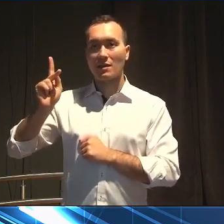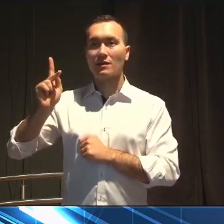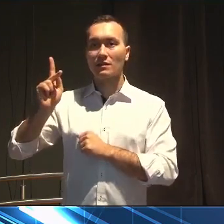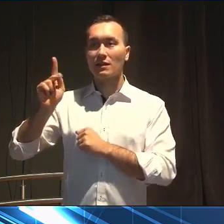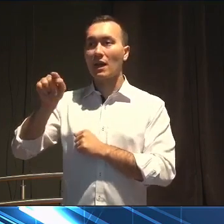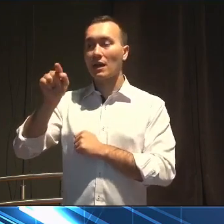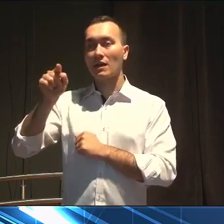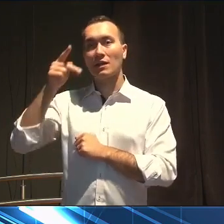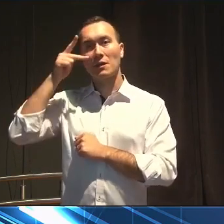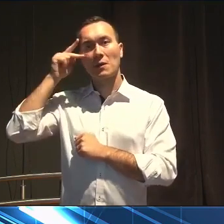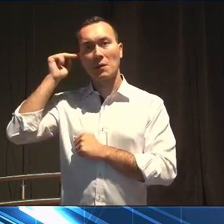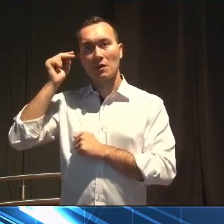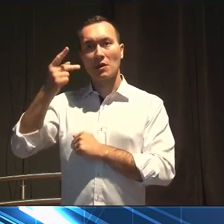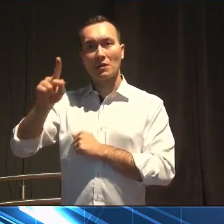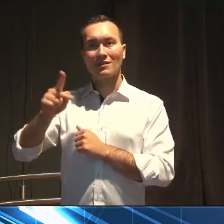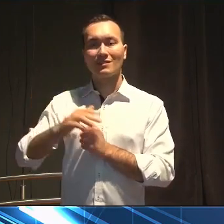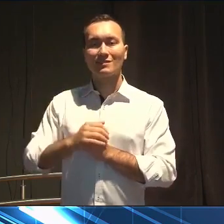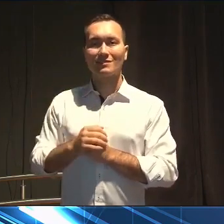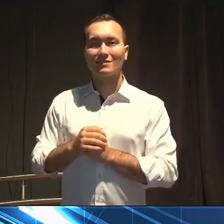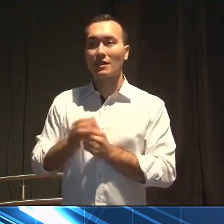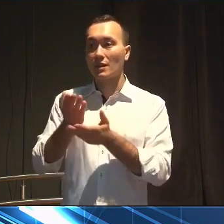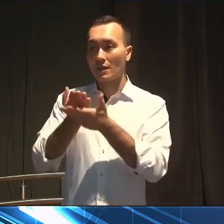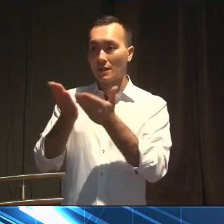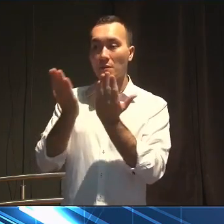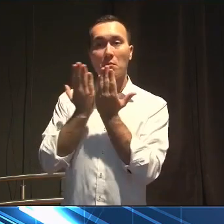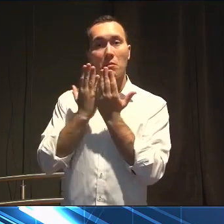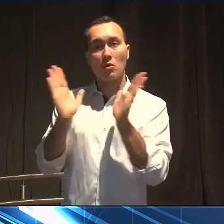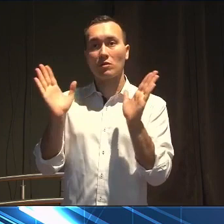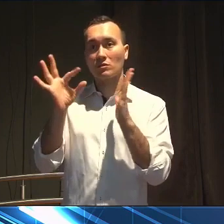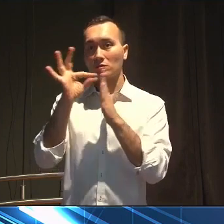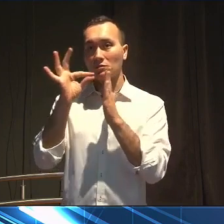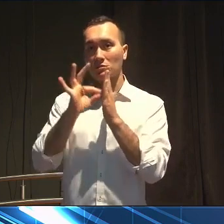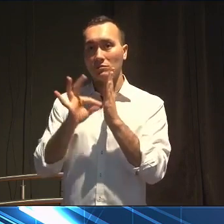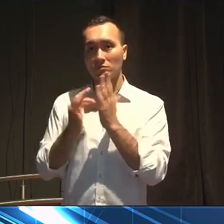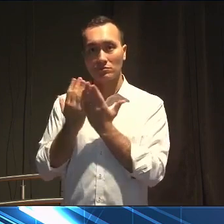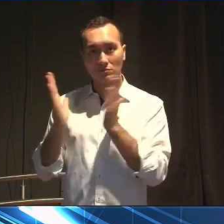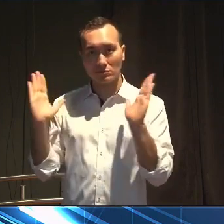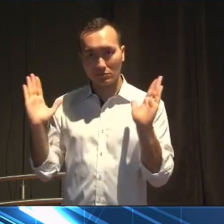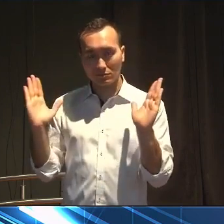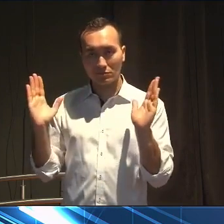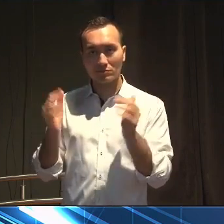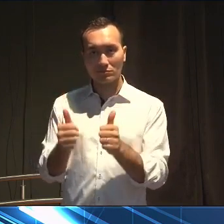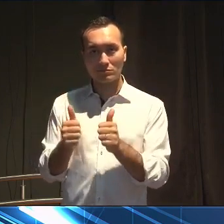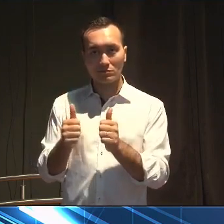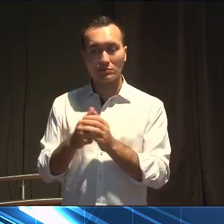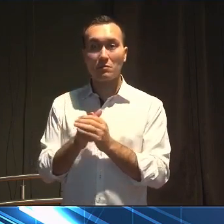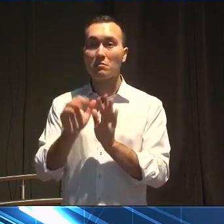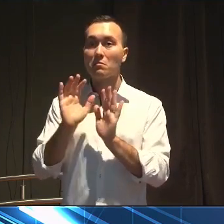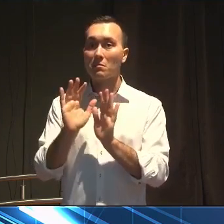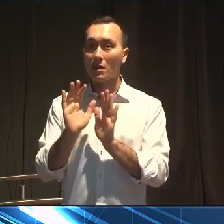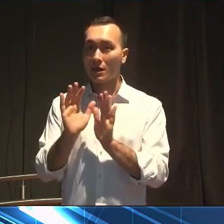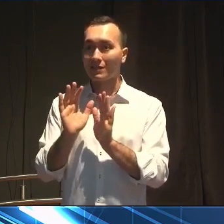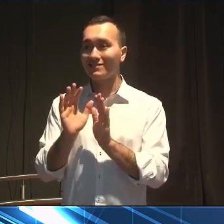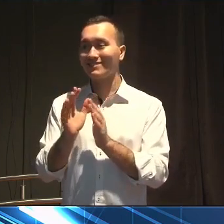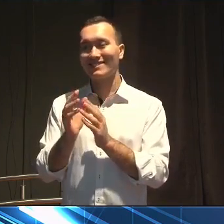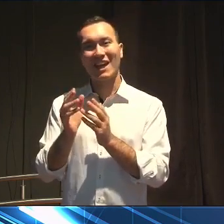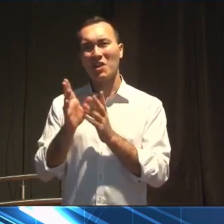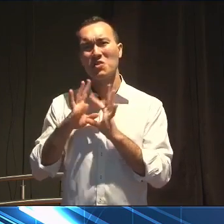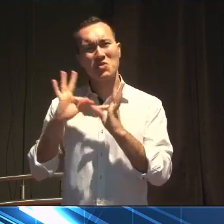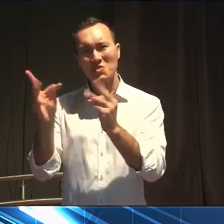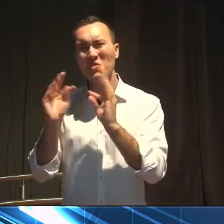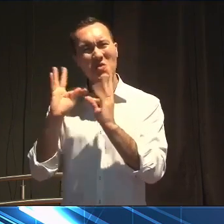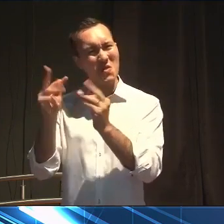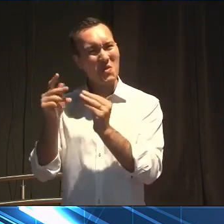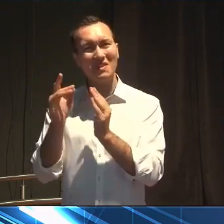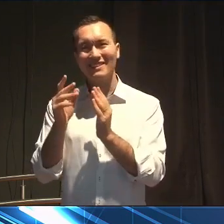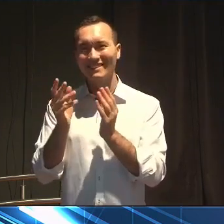bibliotecas. Grande parte disso é open source, mas tudo é gratuito. O que não é open source é gratuito também. Então, dá